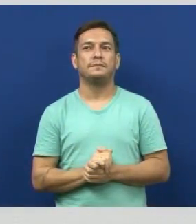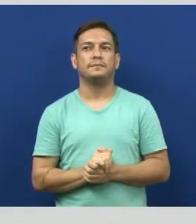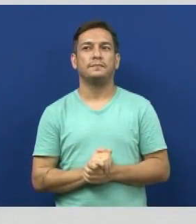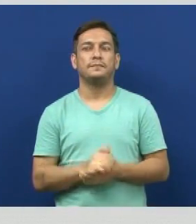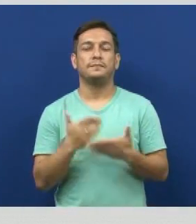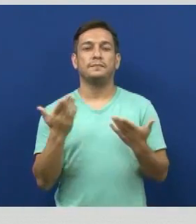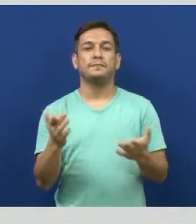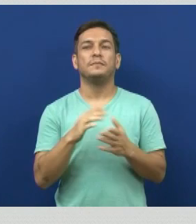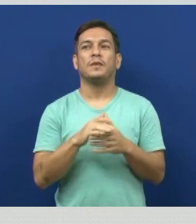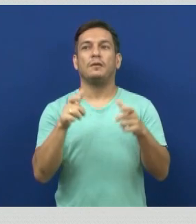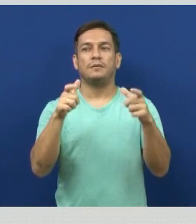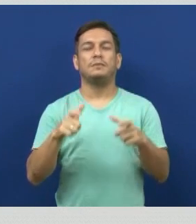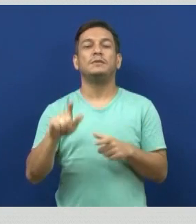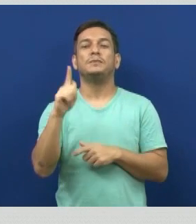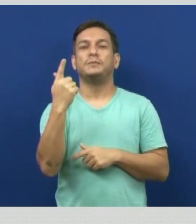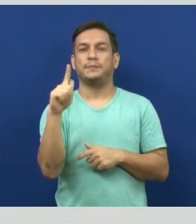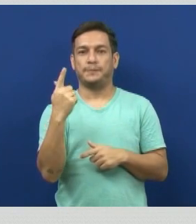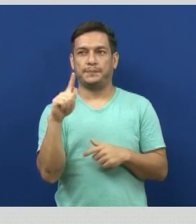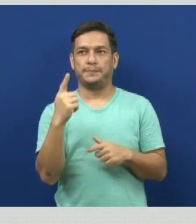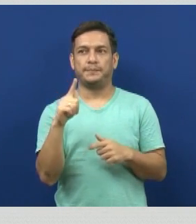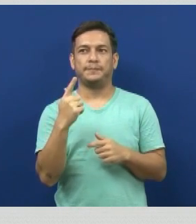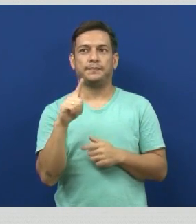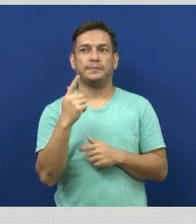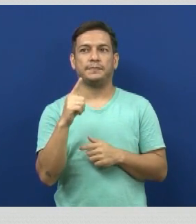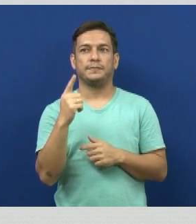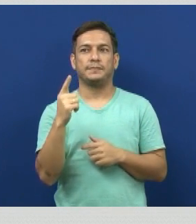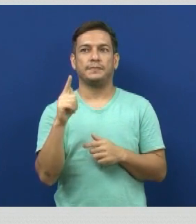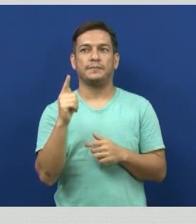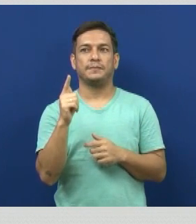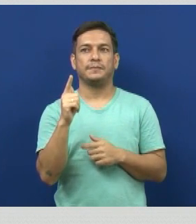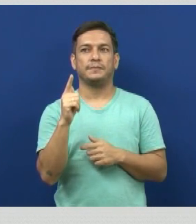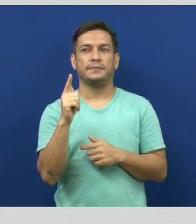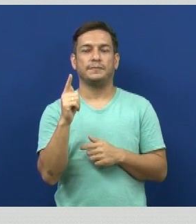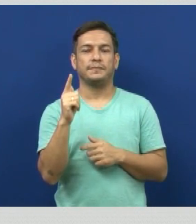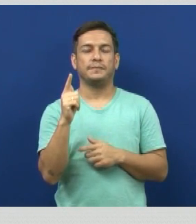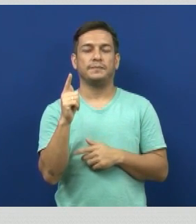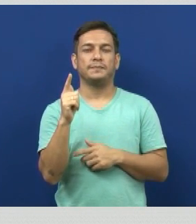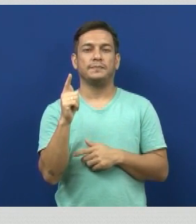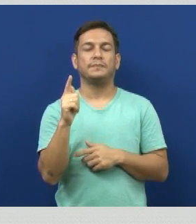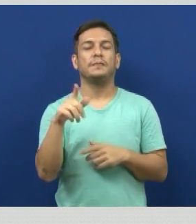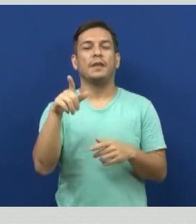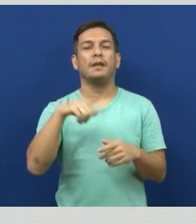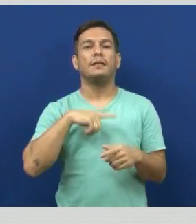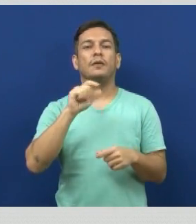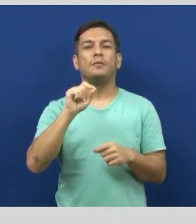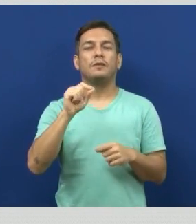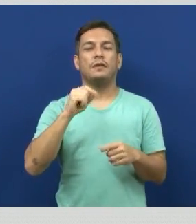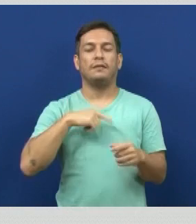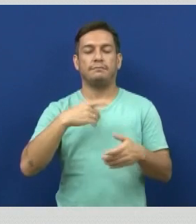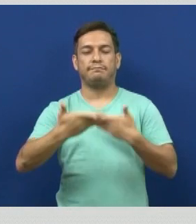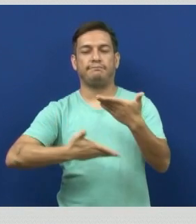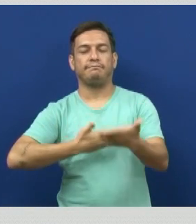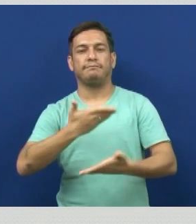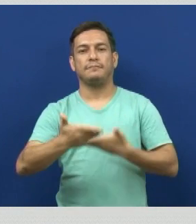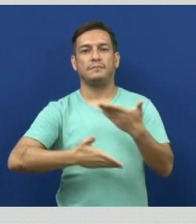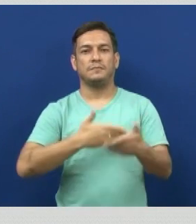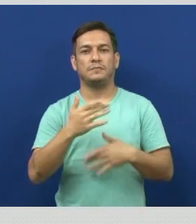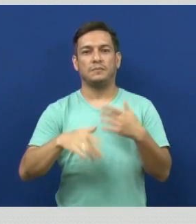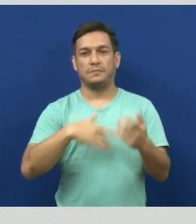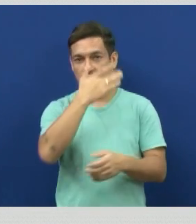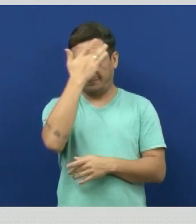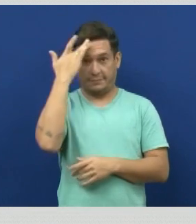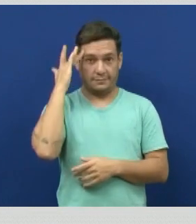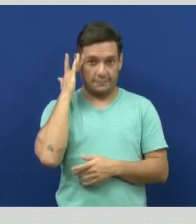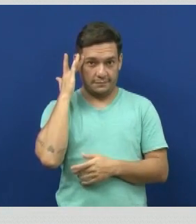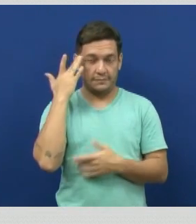Tá lá. O espaço geográfico, tá? É onde ocorrem as interações dos seres